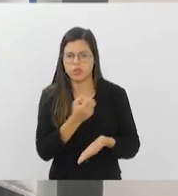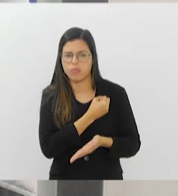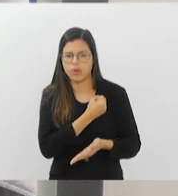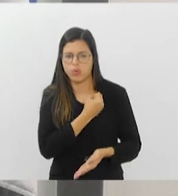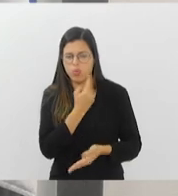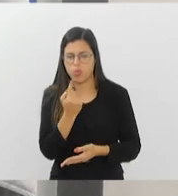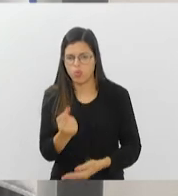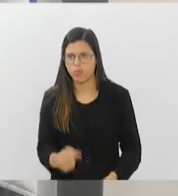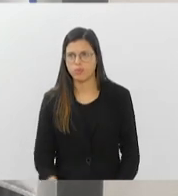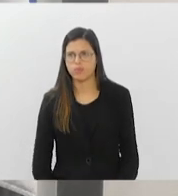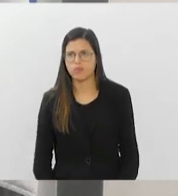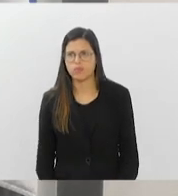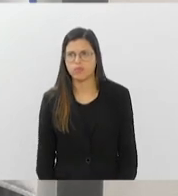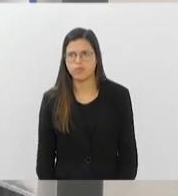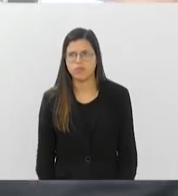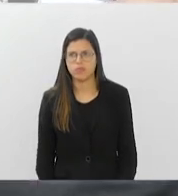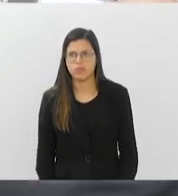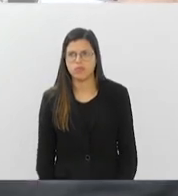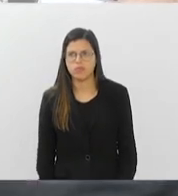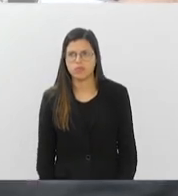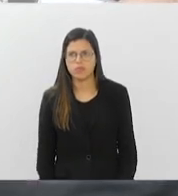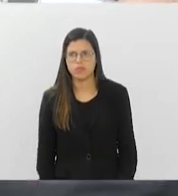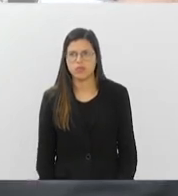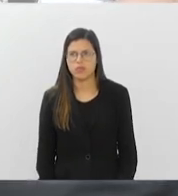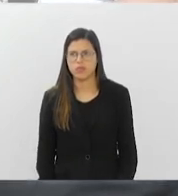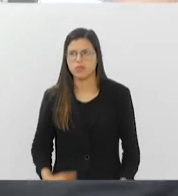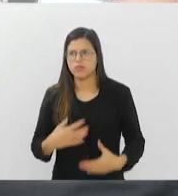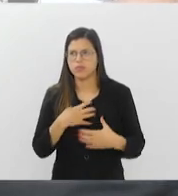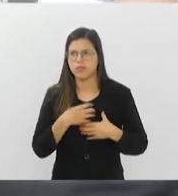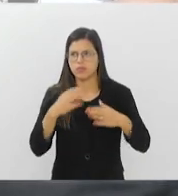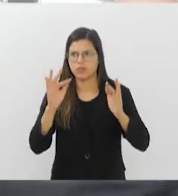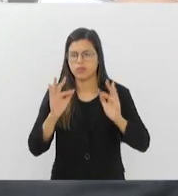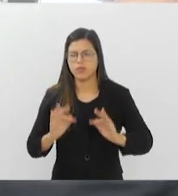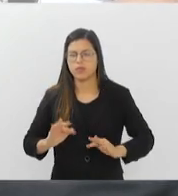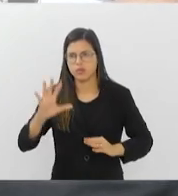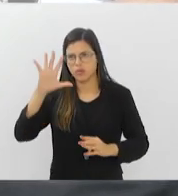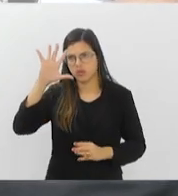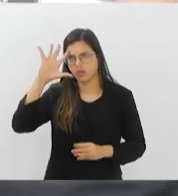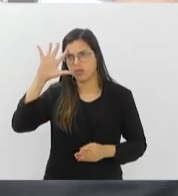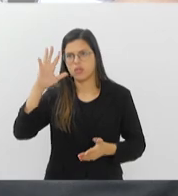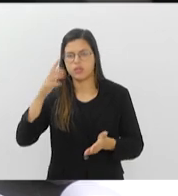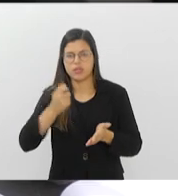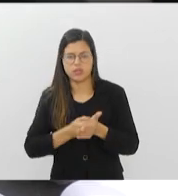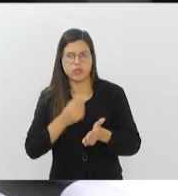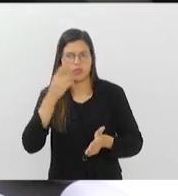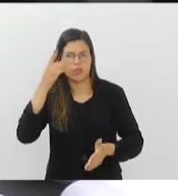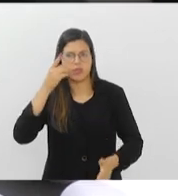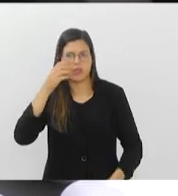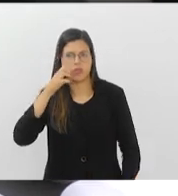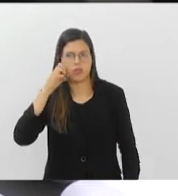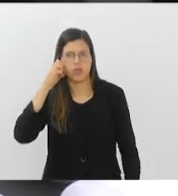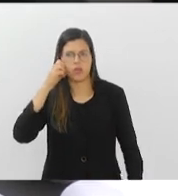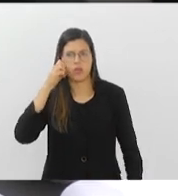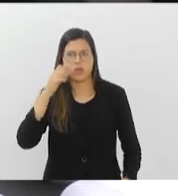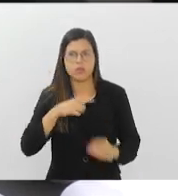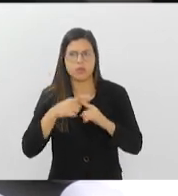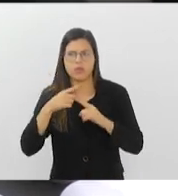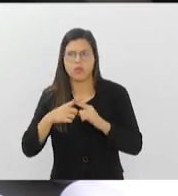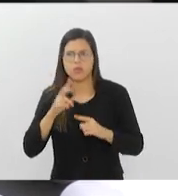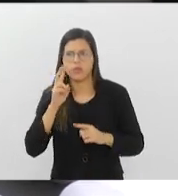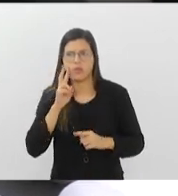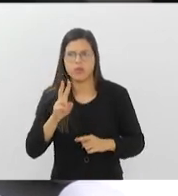pauta. Fiquei feliz com a decisão da deputada Érica Takimoto, porque eu verifiquei que existe